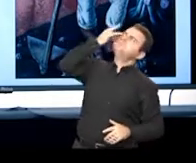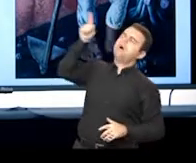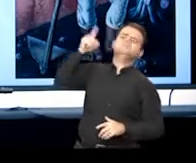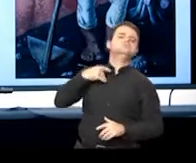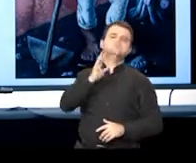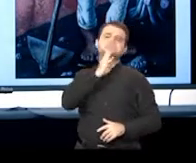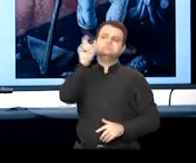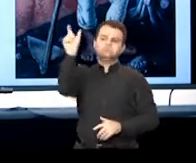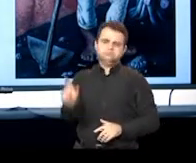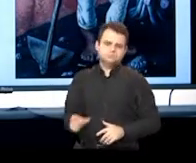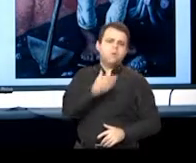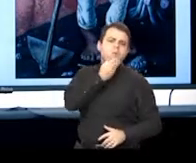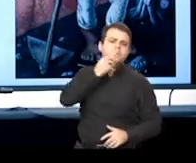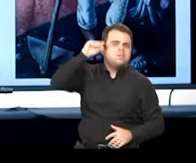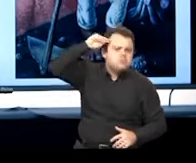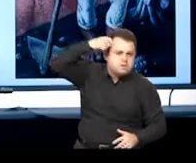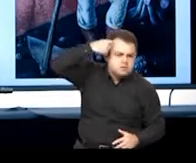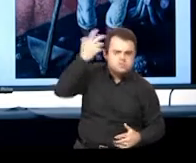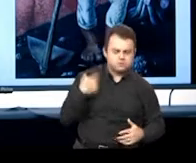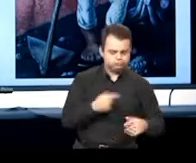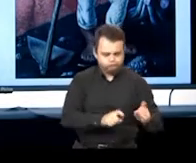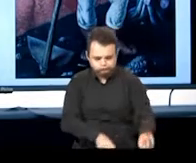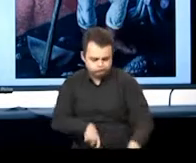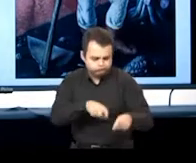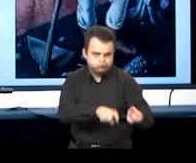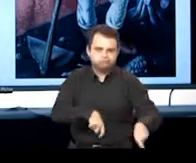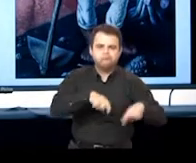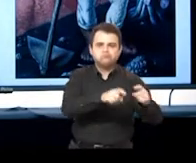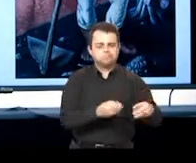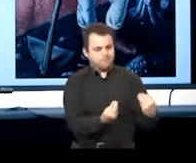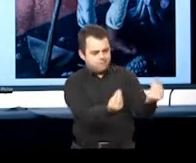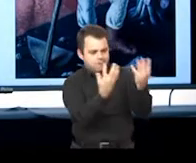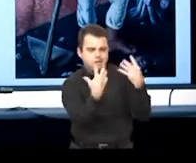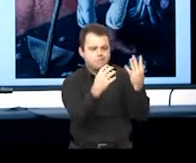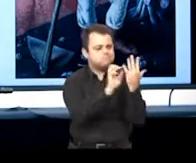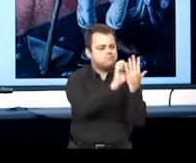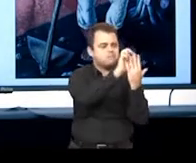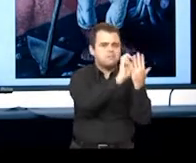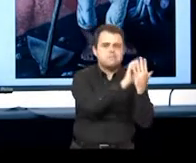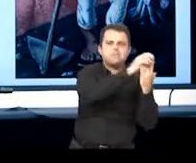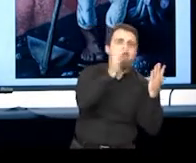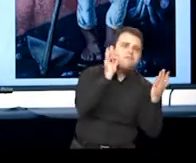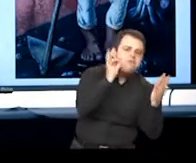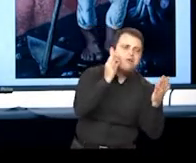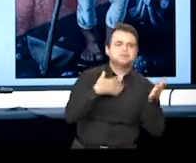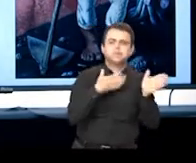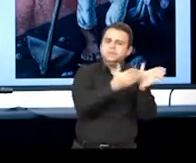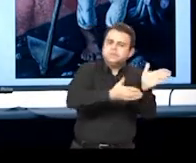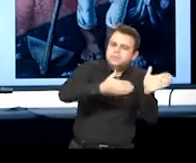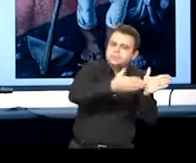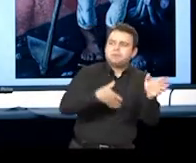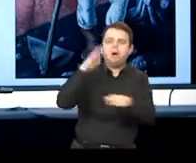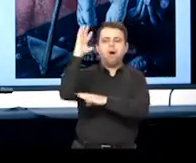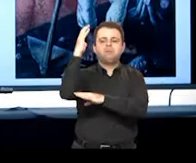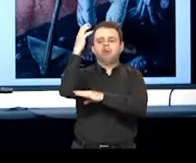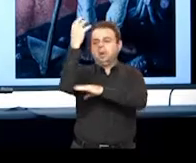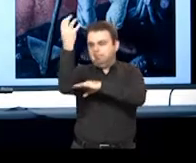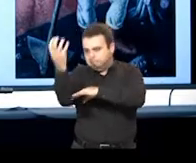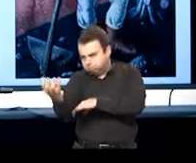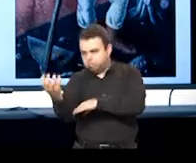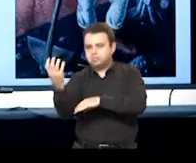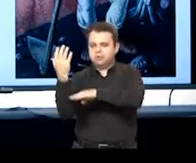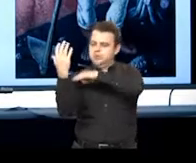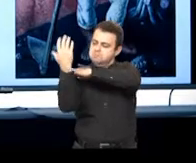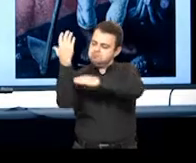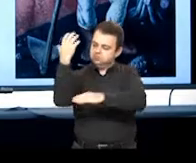gente reconhece o homem negro com uma enxada na mão, a lavoura de café lá no fundo, um trem passando, uma árvore